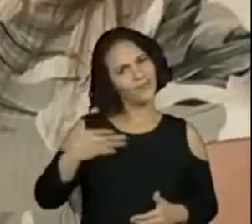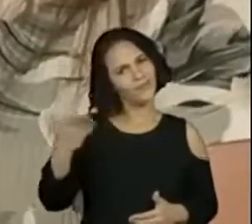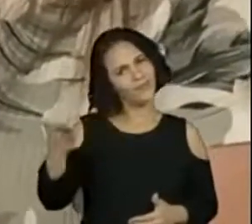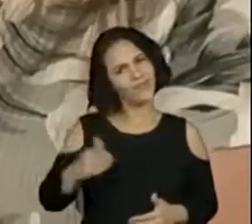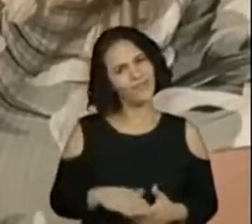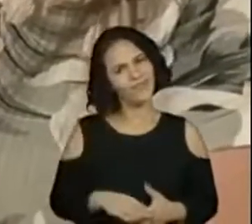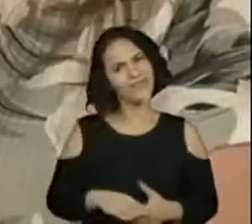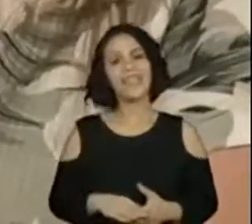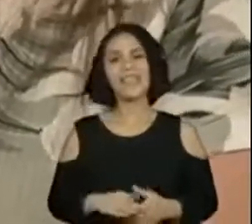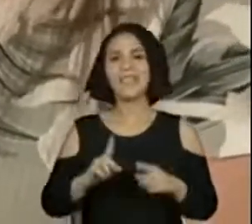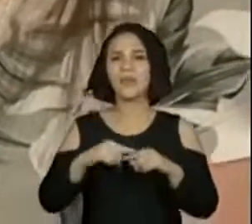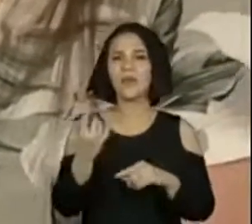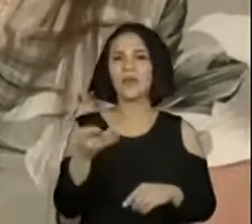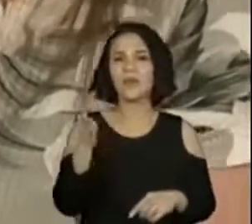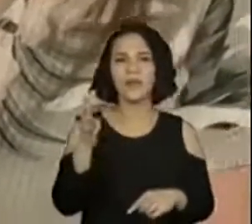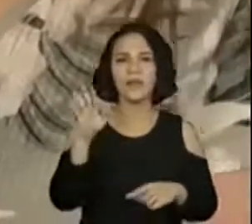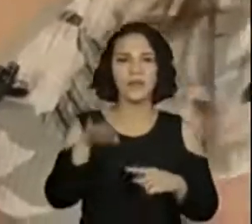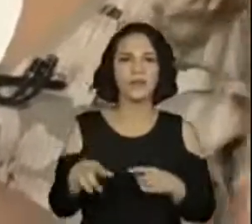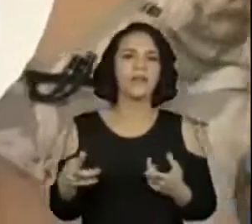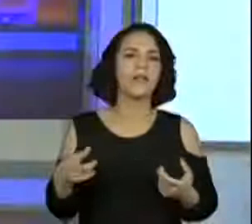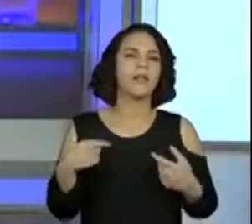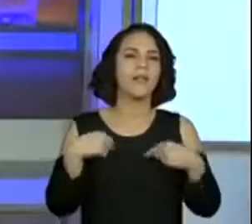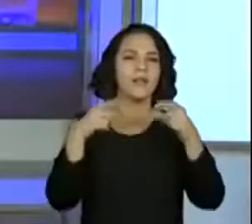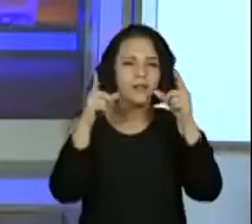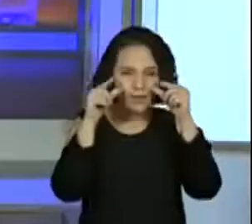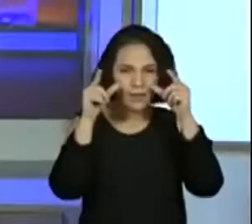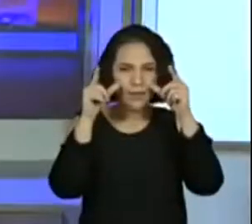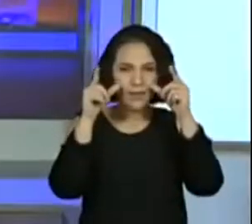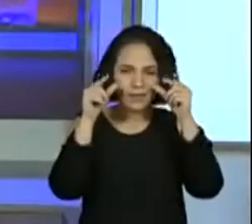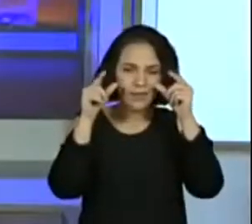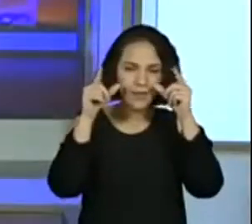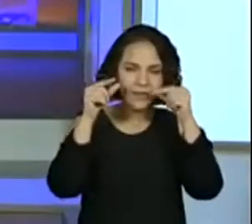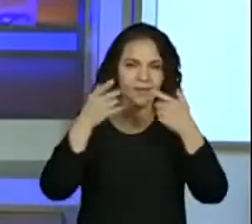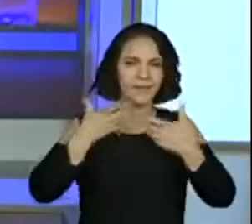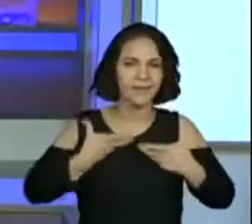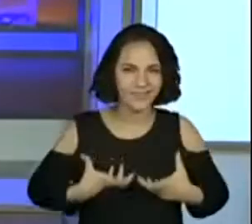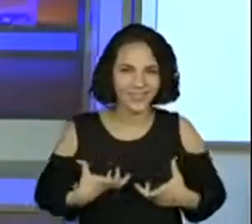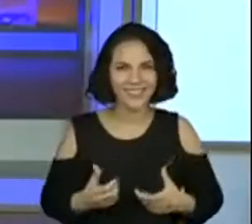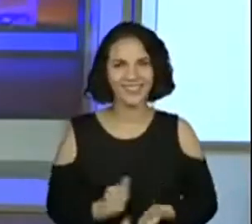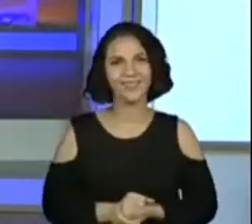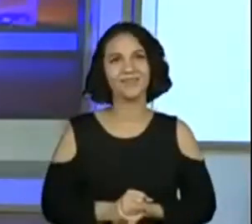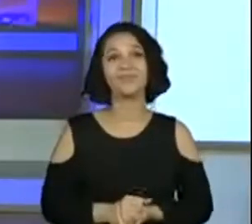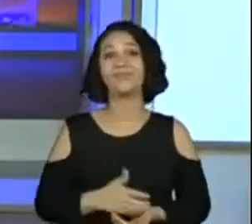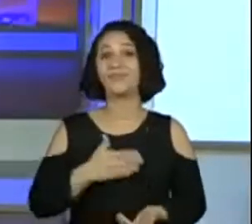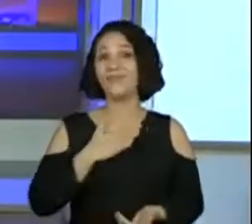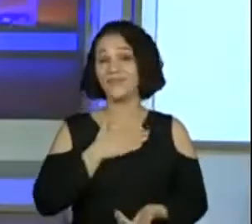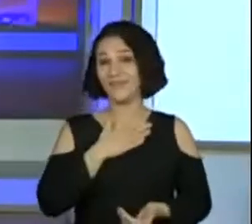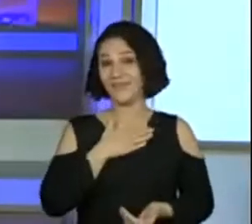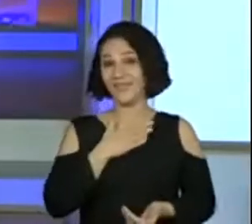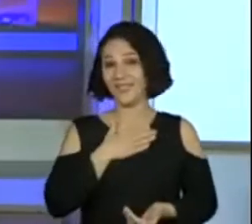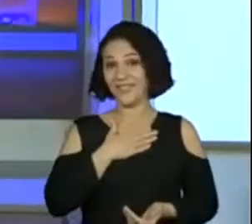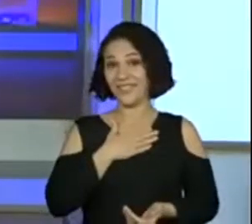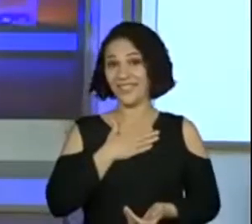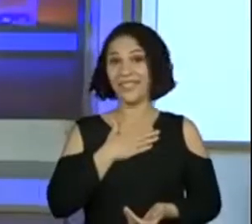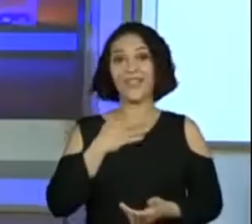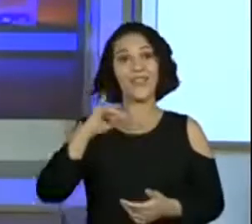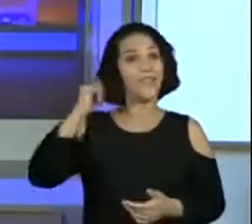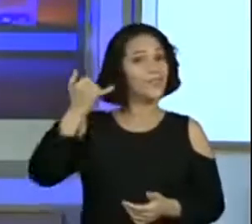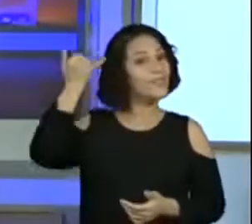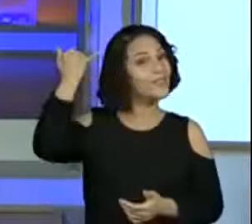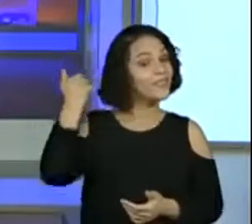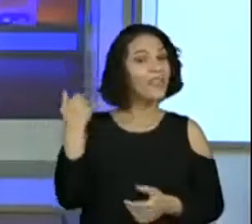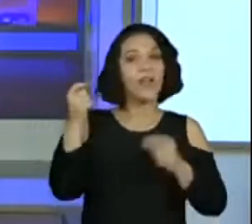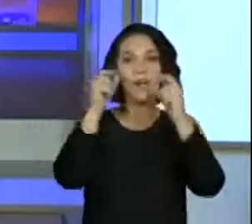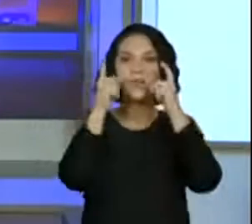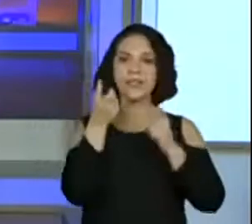chega às 4 da tarde, ela já tá esbaforidinha de sono. A Pro Juliana acorda às 6 horas, tá bom?